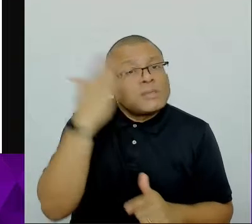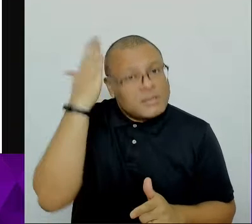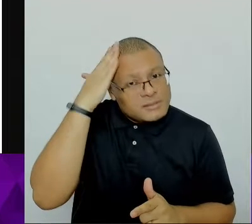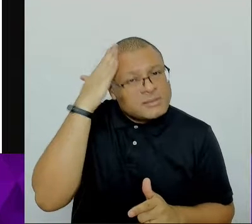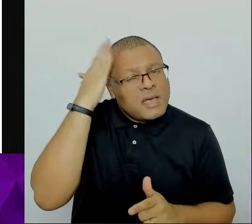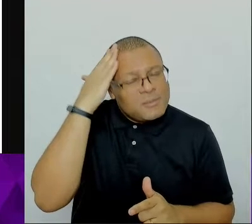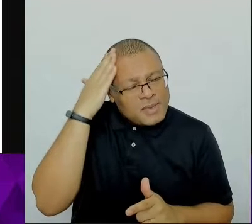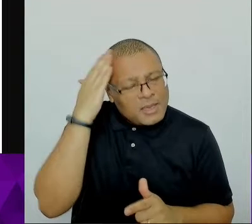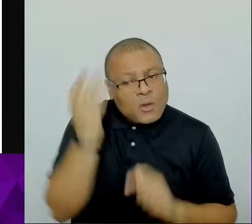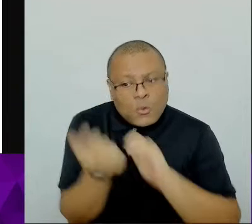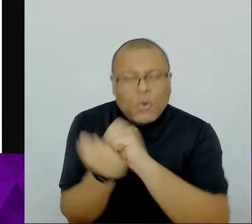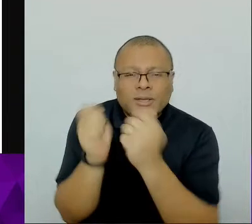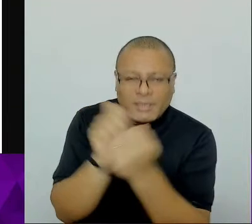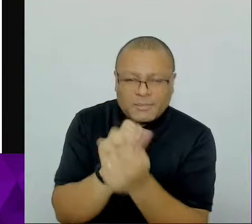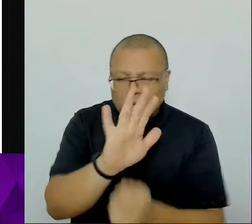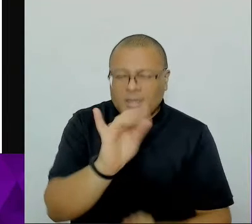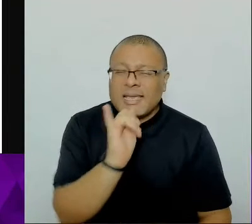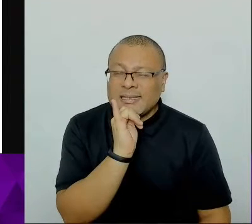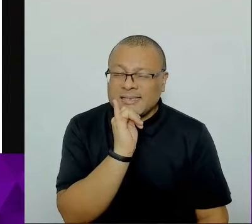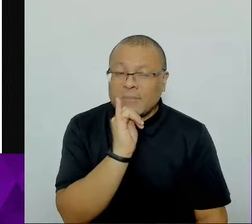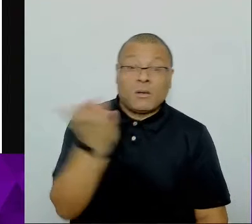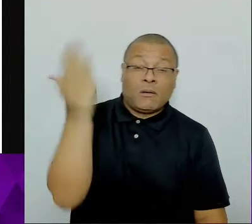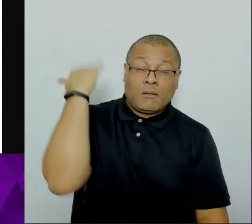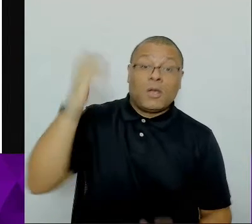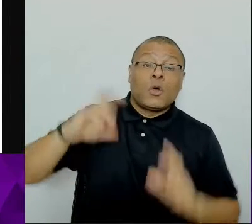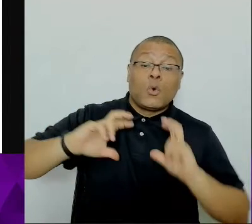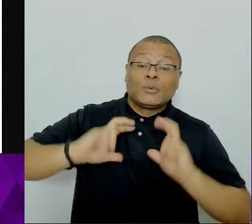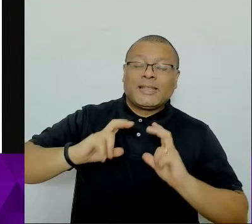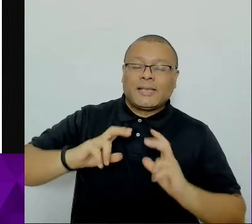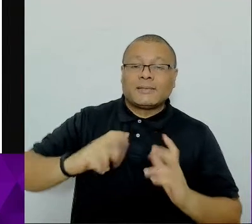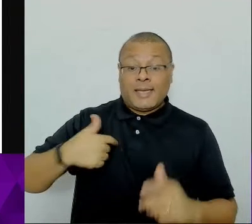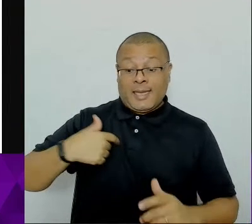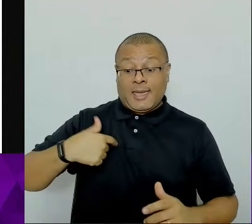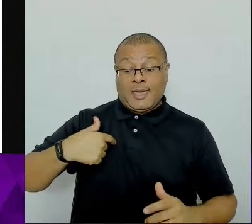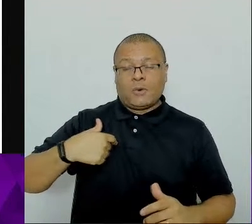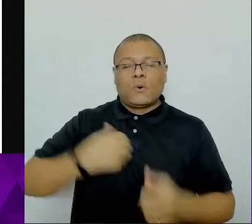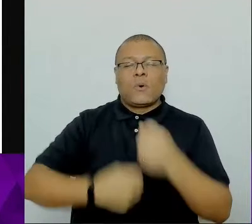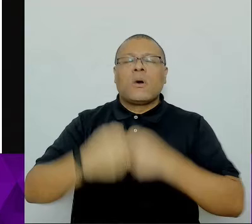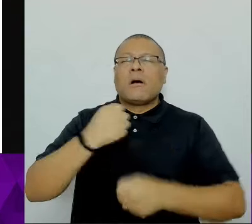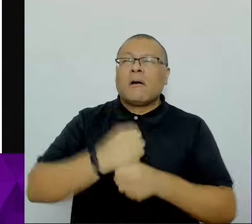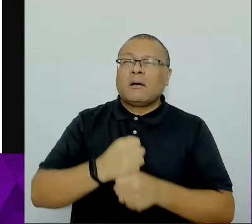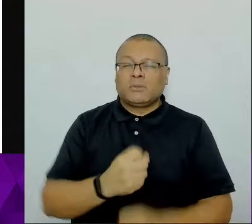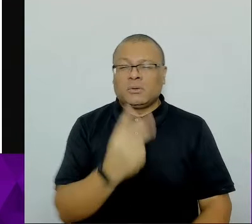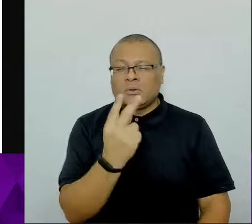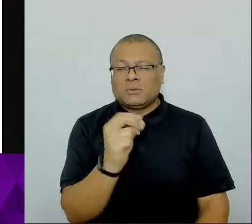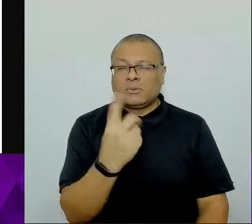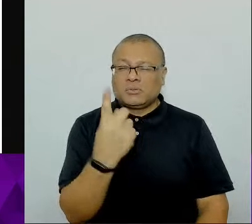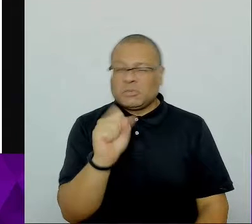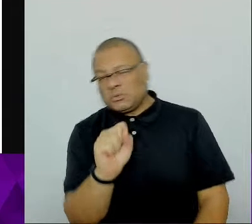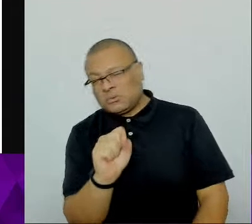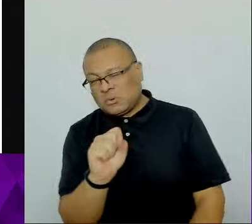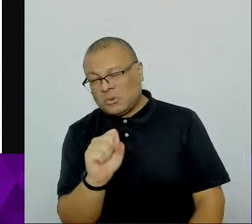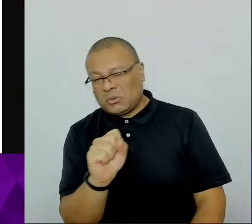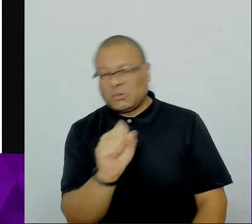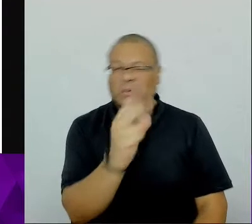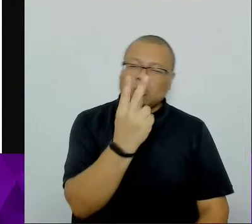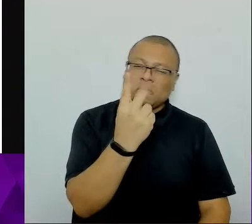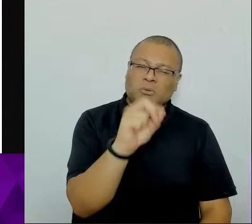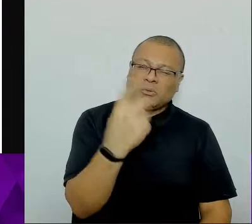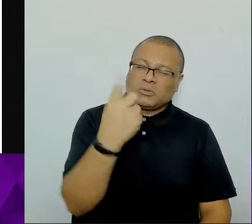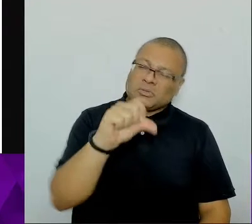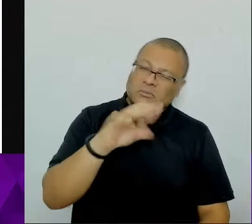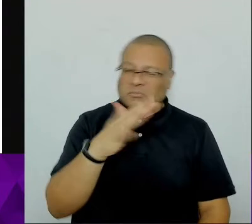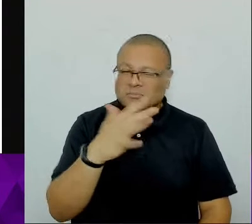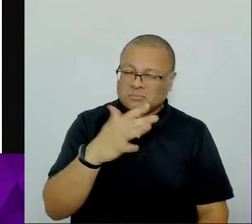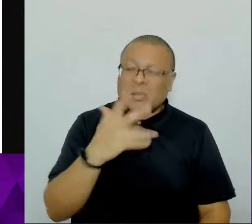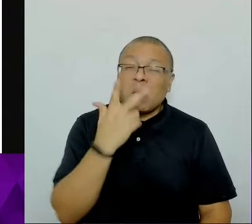para vocês que aconteceu comigo em um TDC. Era um TDC 2018 ou 19, se não me engano, acho que foi 18, TDC